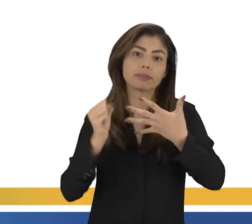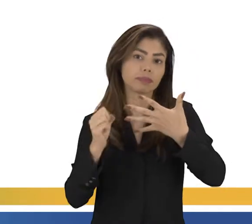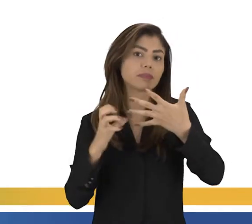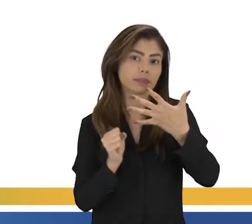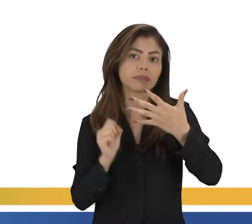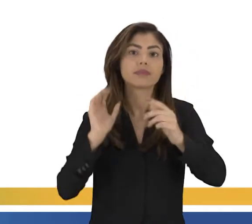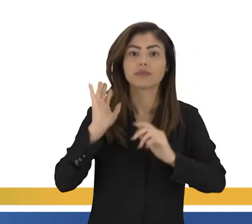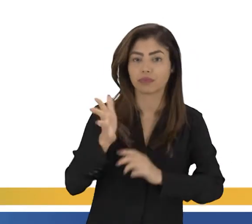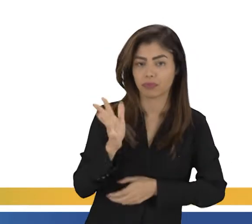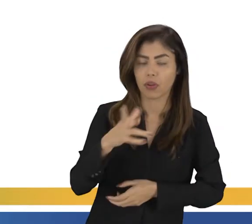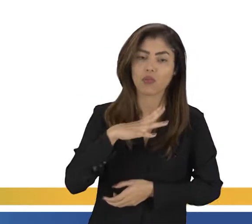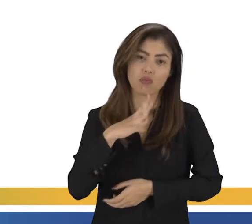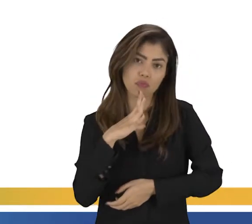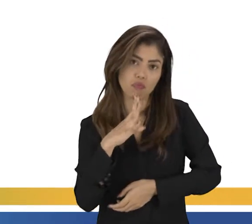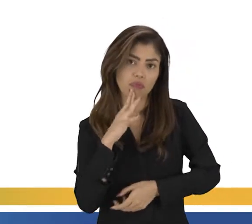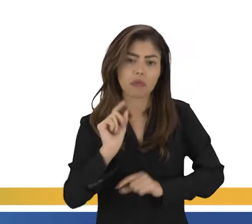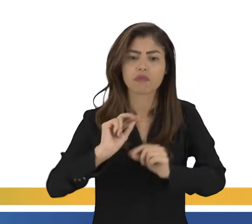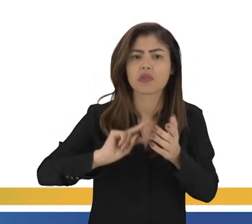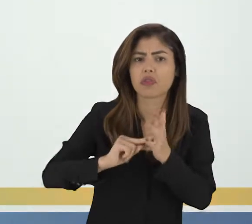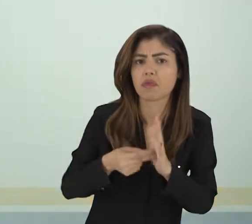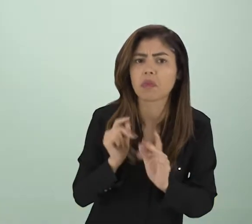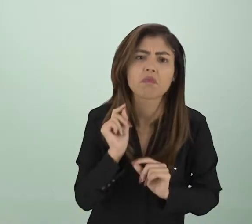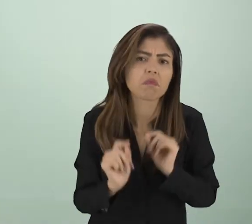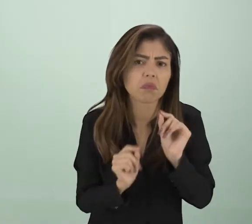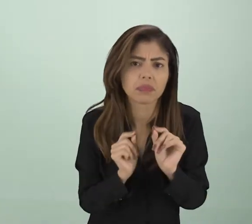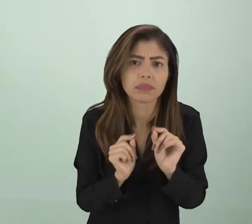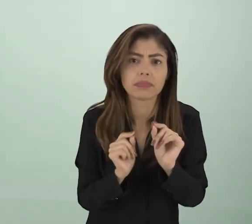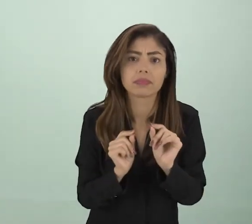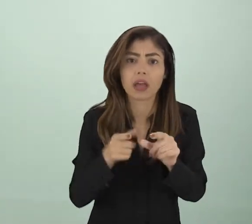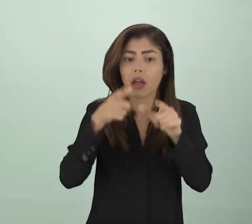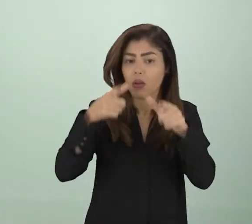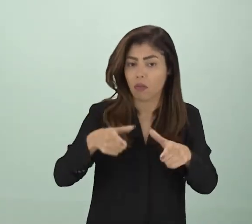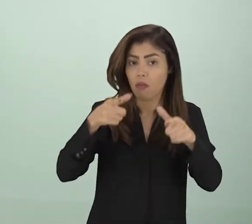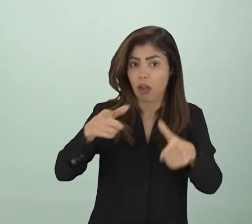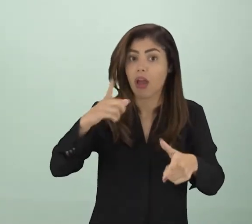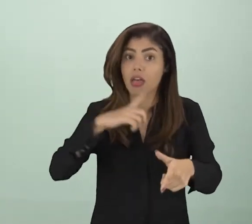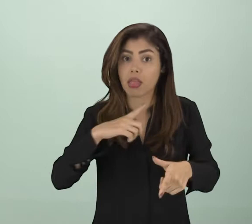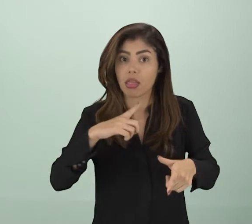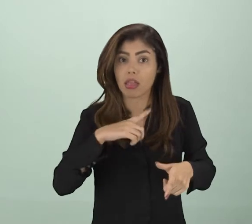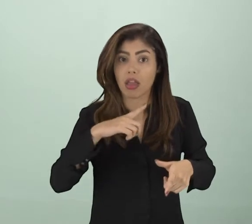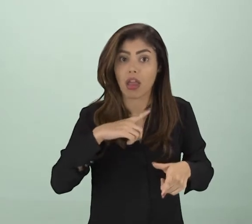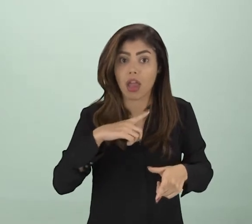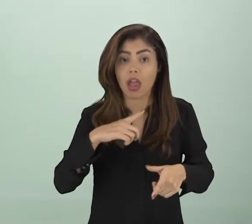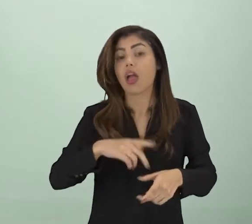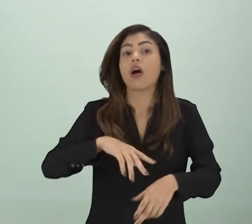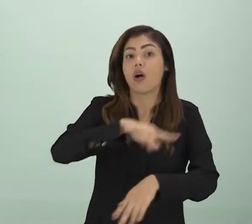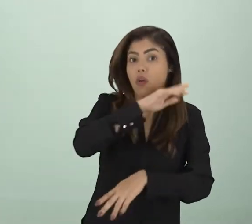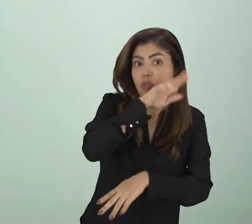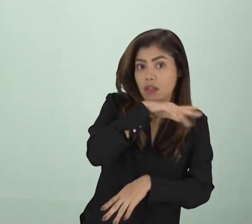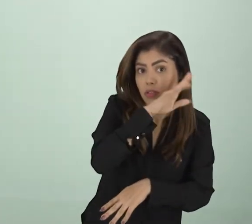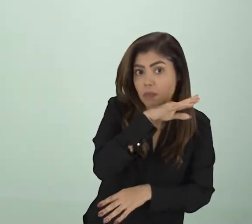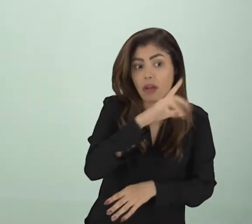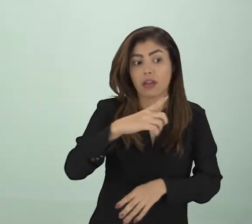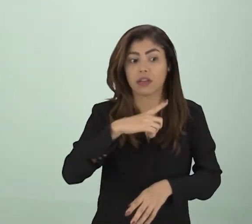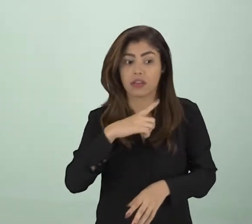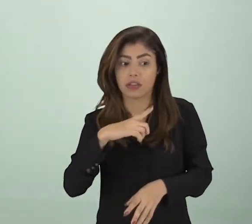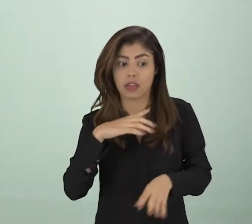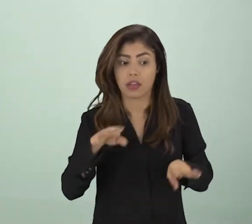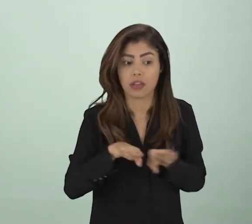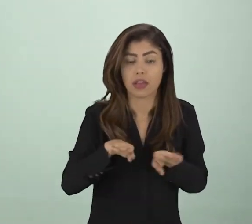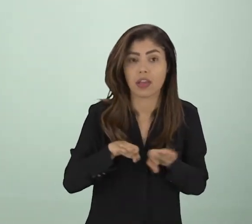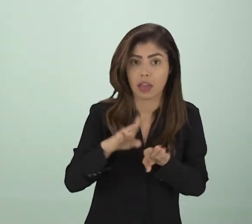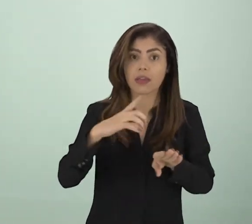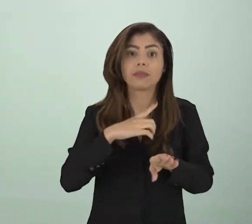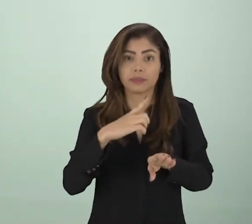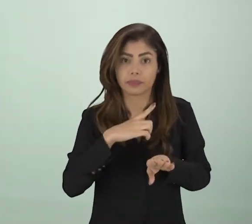Então, essa cadeia alimentar, o que é que significa? É aonde, certo, os seres vivos, organismos, tá,